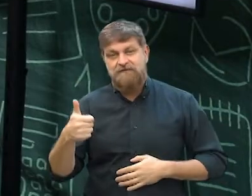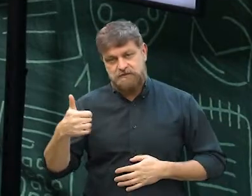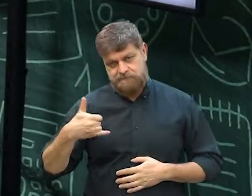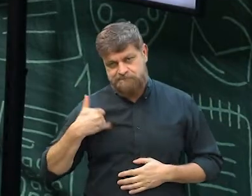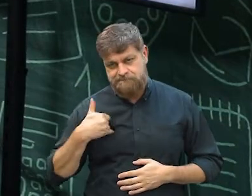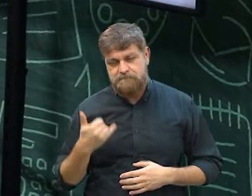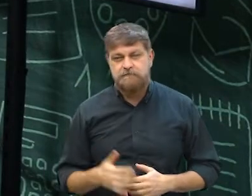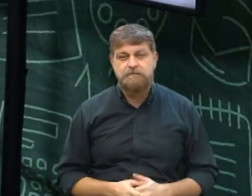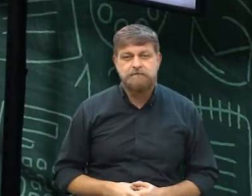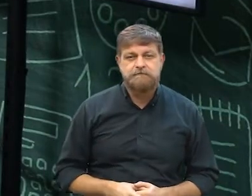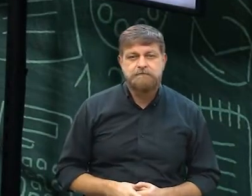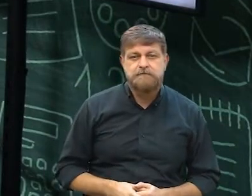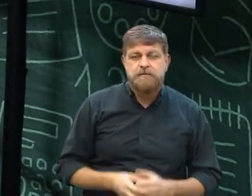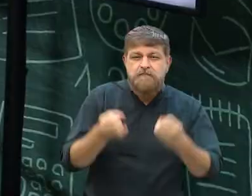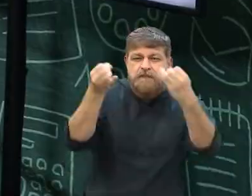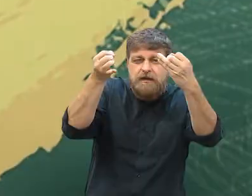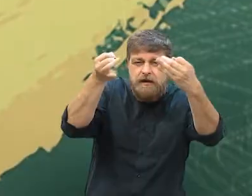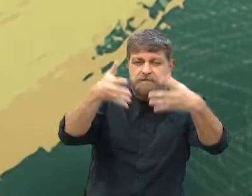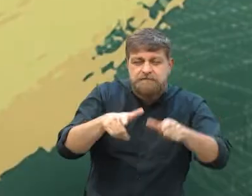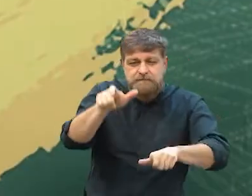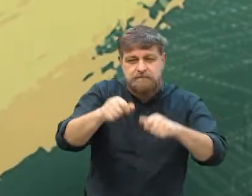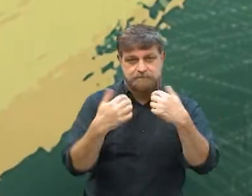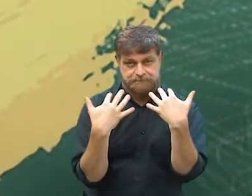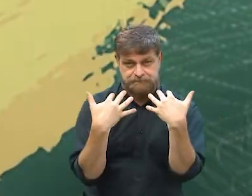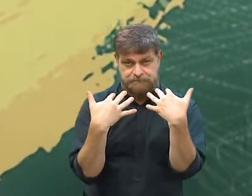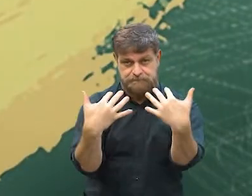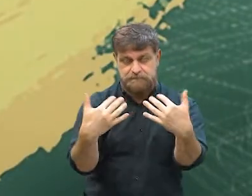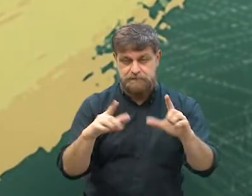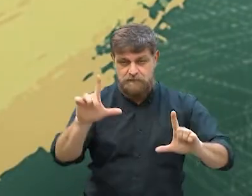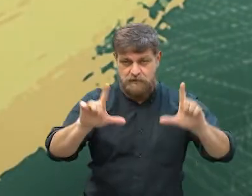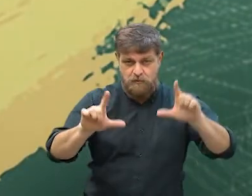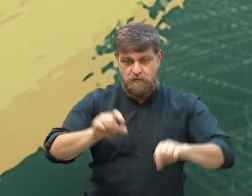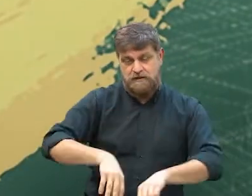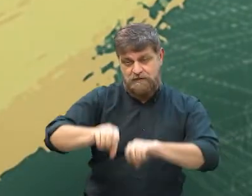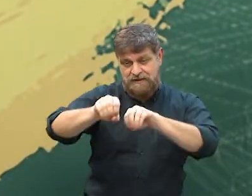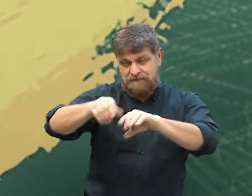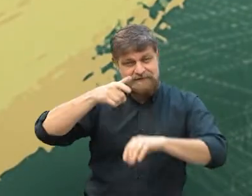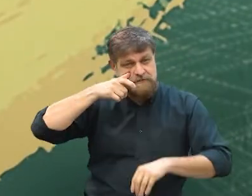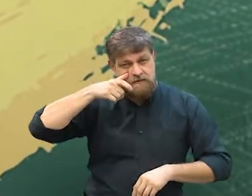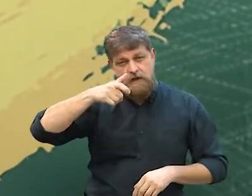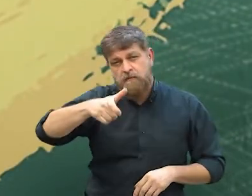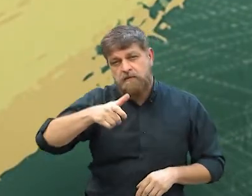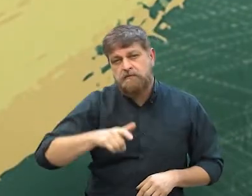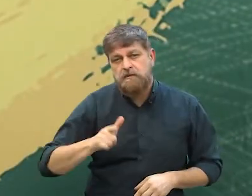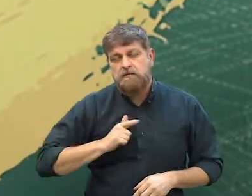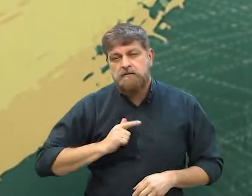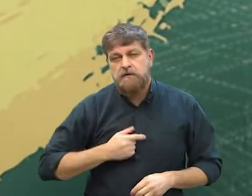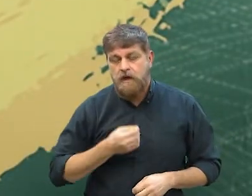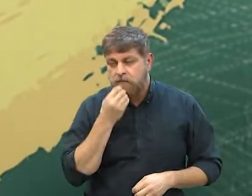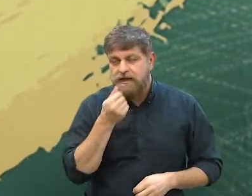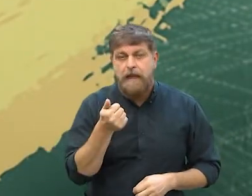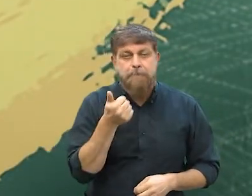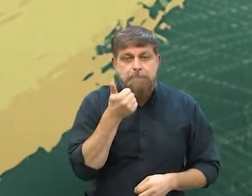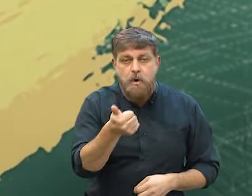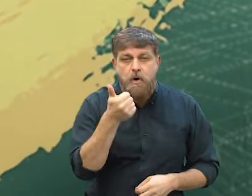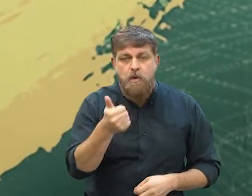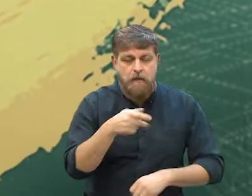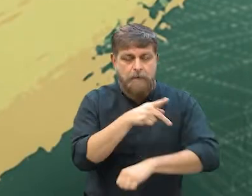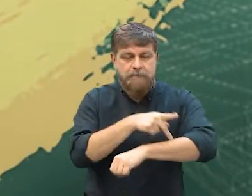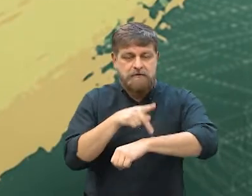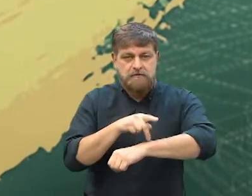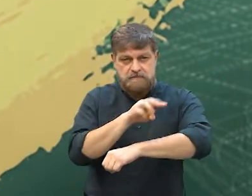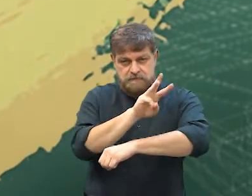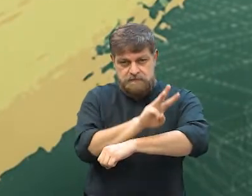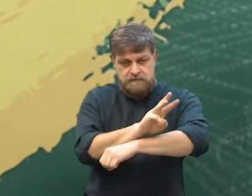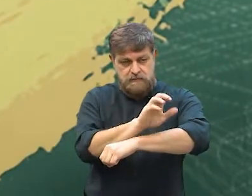você falasse para a gente, para o pessoal que está em casa assistindo ao quadro De Olho na Educação, quais os benefícios, não é, da pedagogia